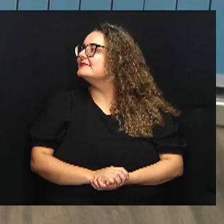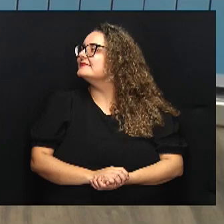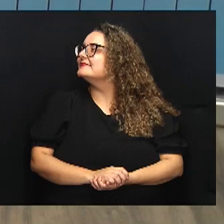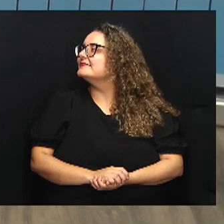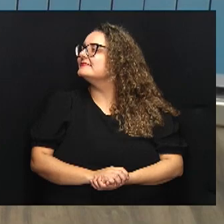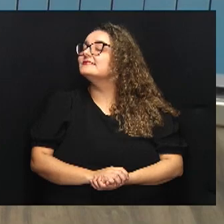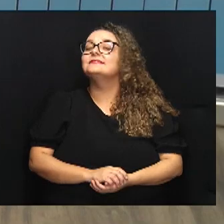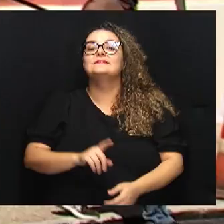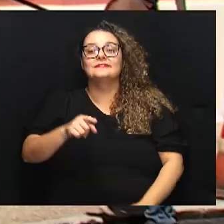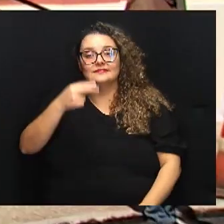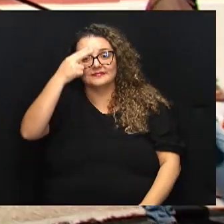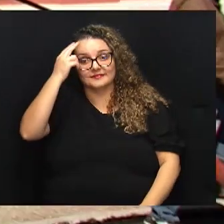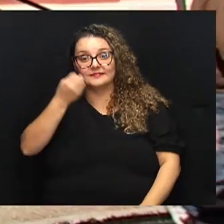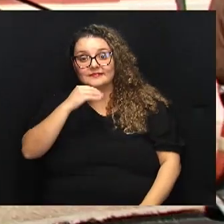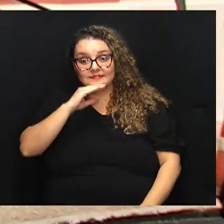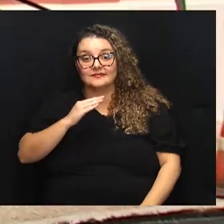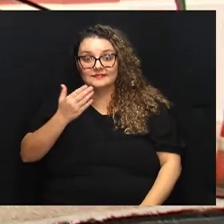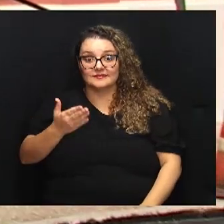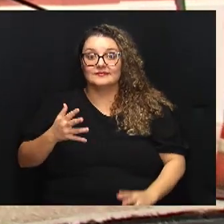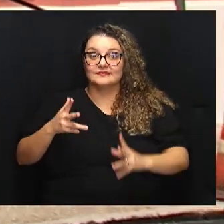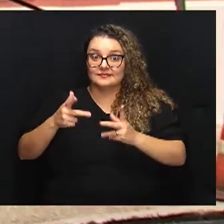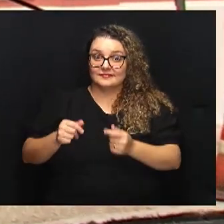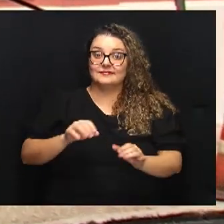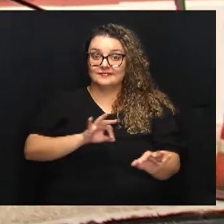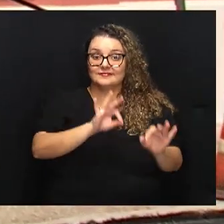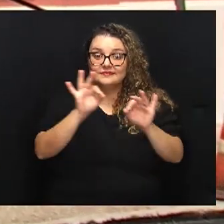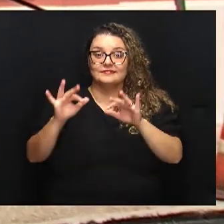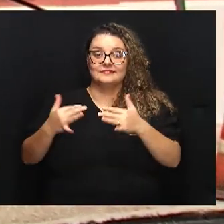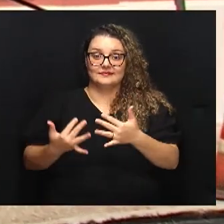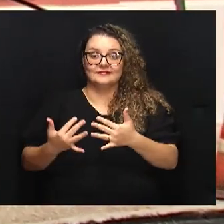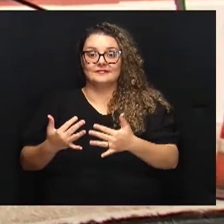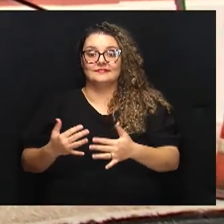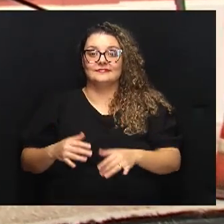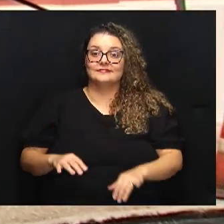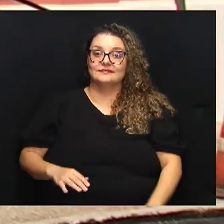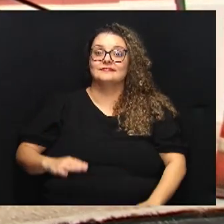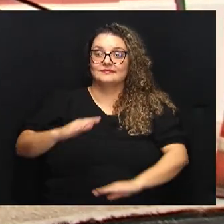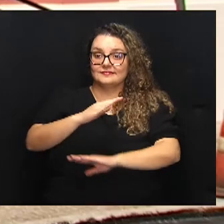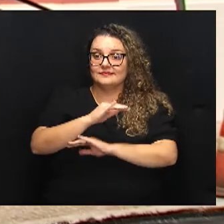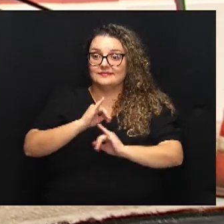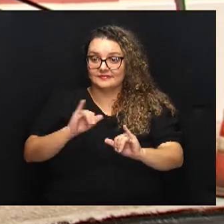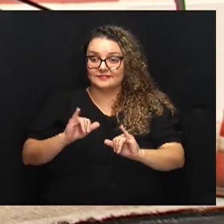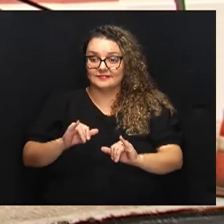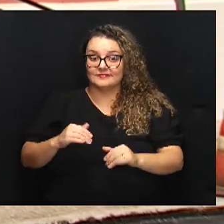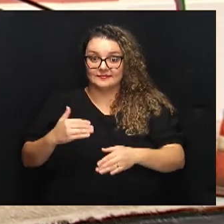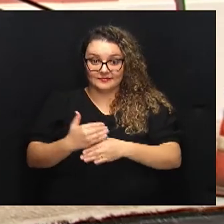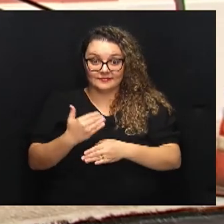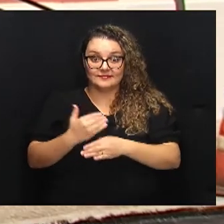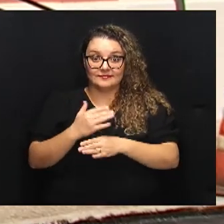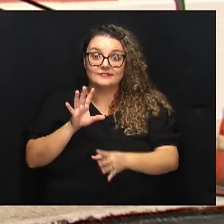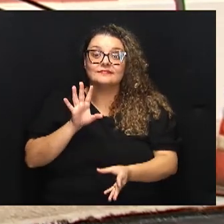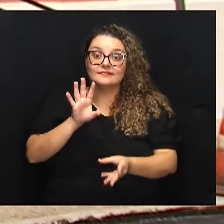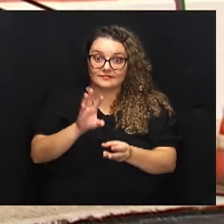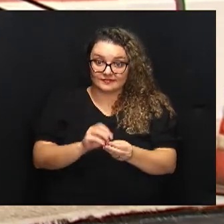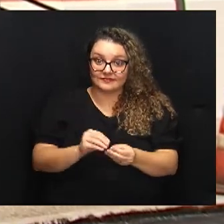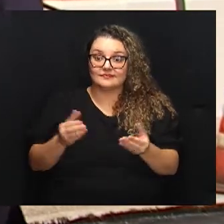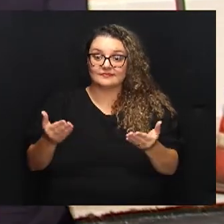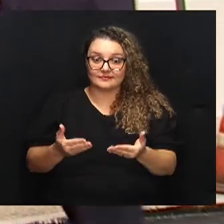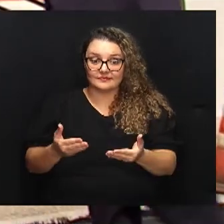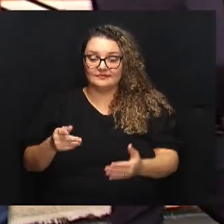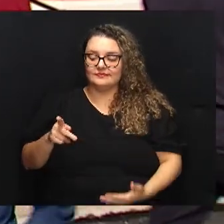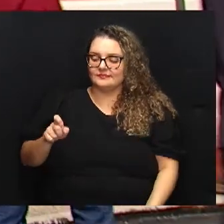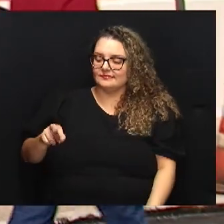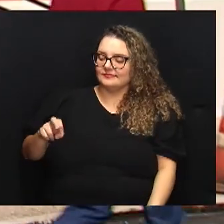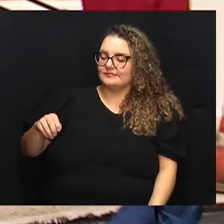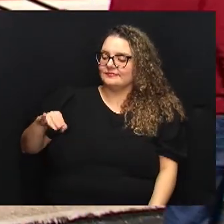Pois é, Gabriel, boa tarde para você, boa tarde para todo mundo acompanhando o Câmara Notícia. A reforma foi concluída, agora os permissionários